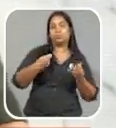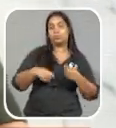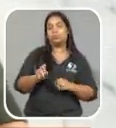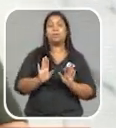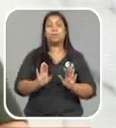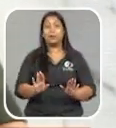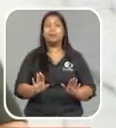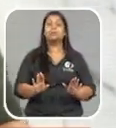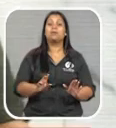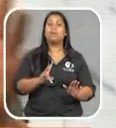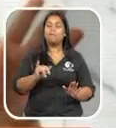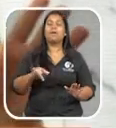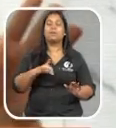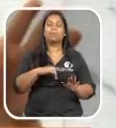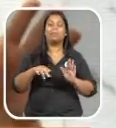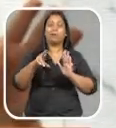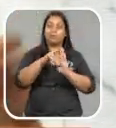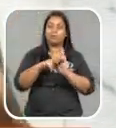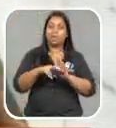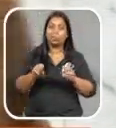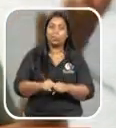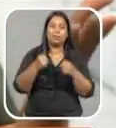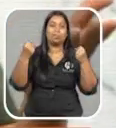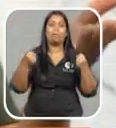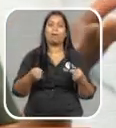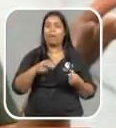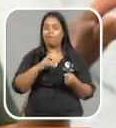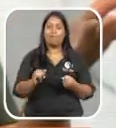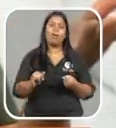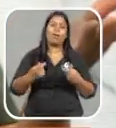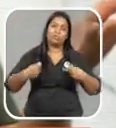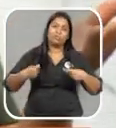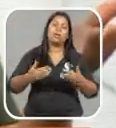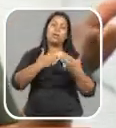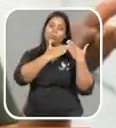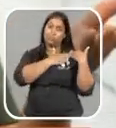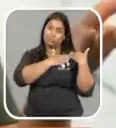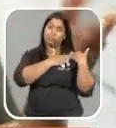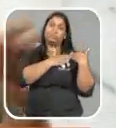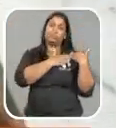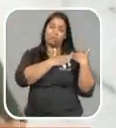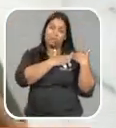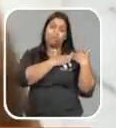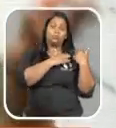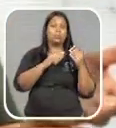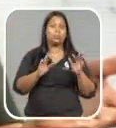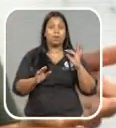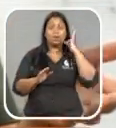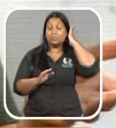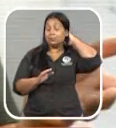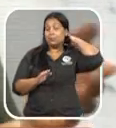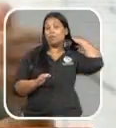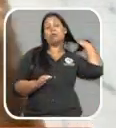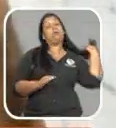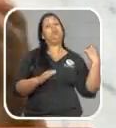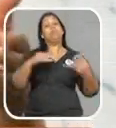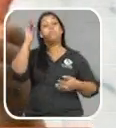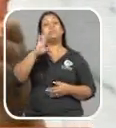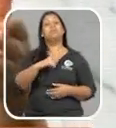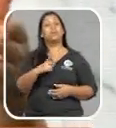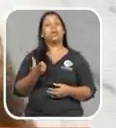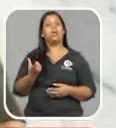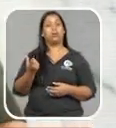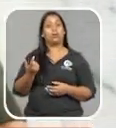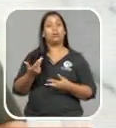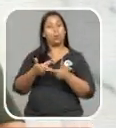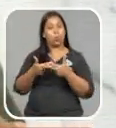teto dos gastos, do jeito que está. Você tem que ter responsabilidade fiscal. Agora, o Brasil tem reserva cambial, o Brasil tem recurso, o Brasil pode,